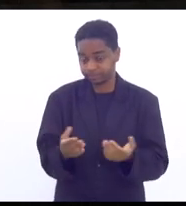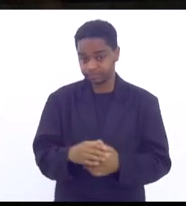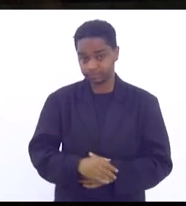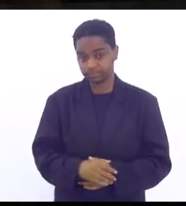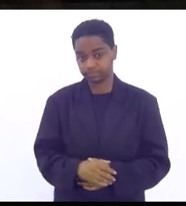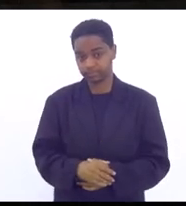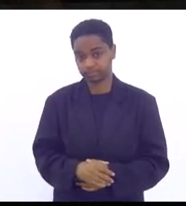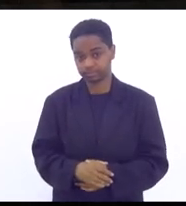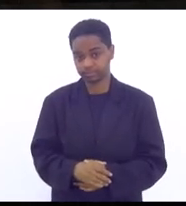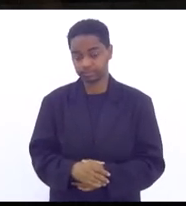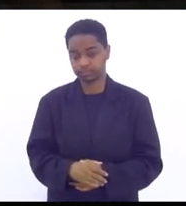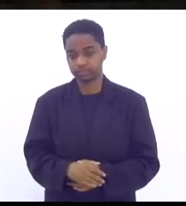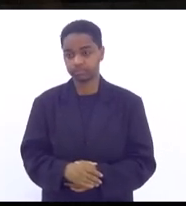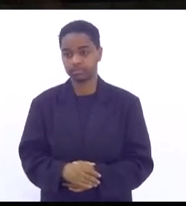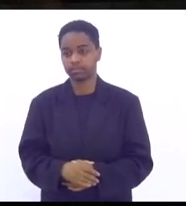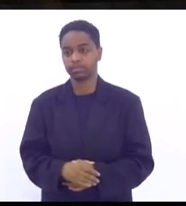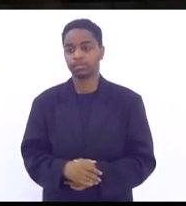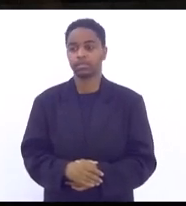eu,